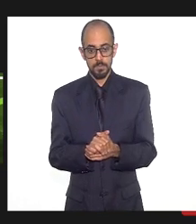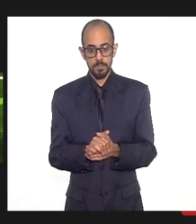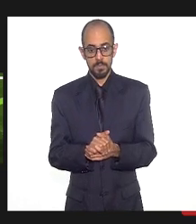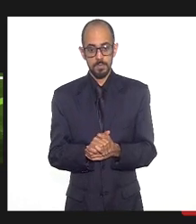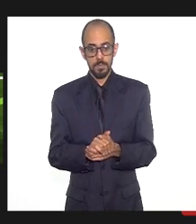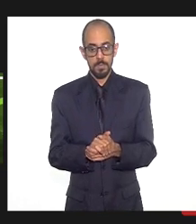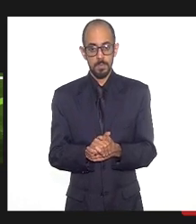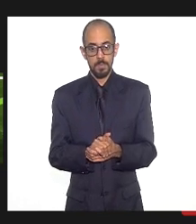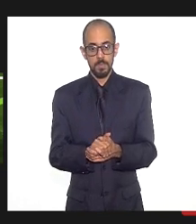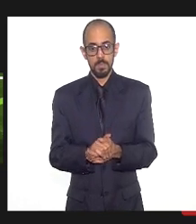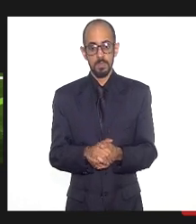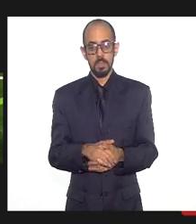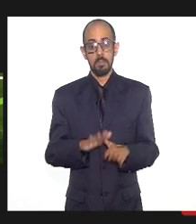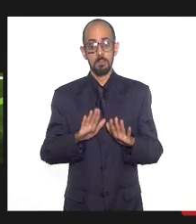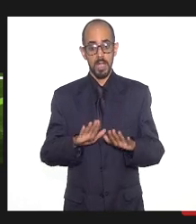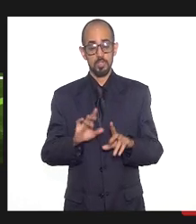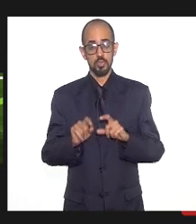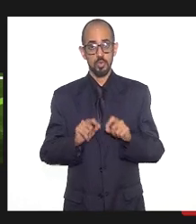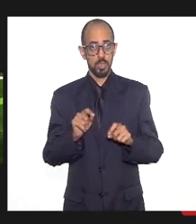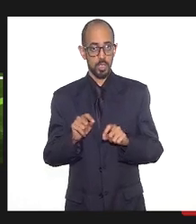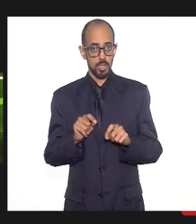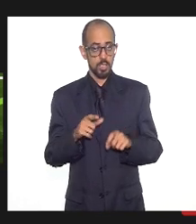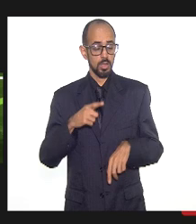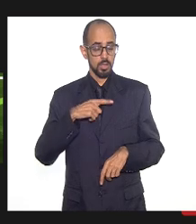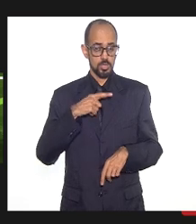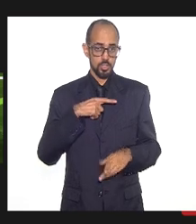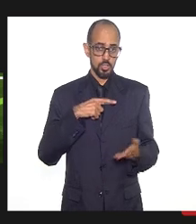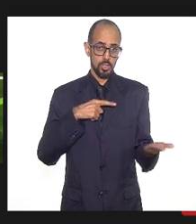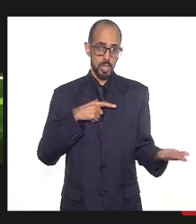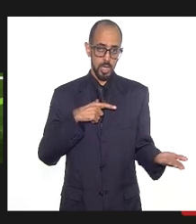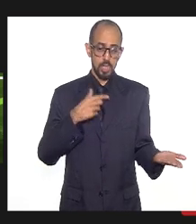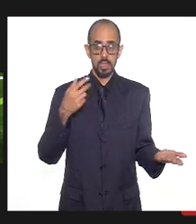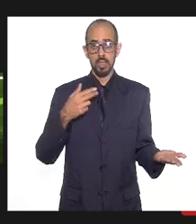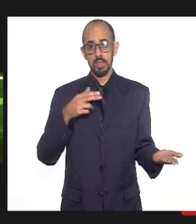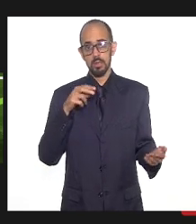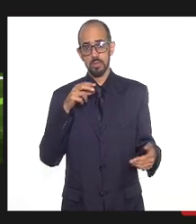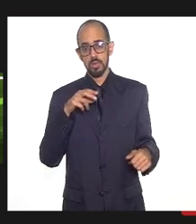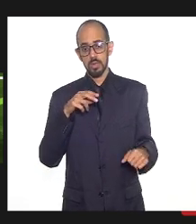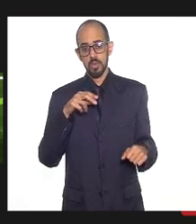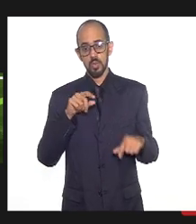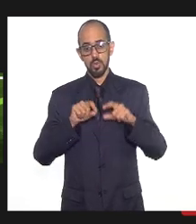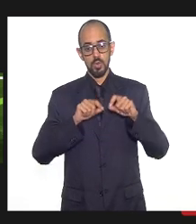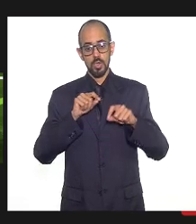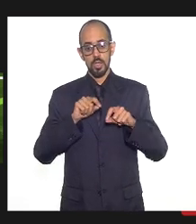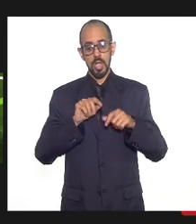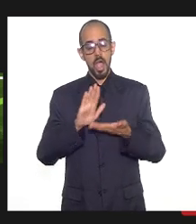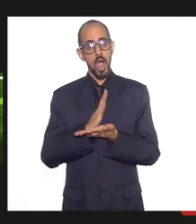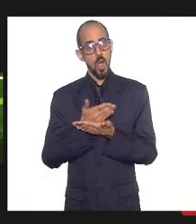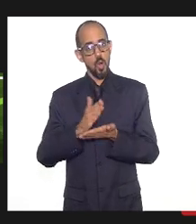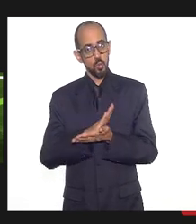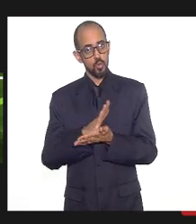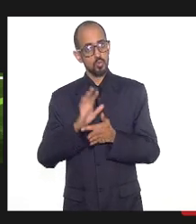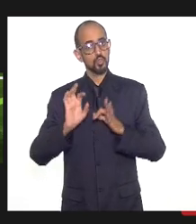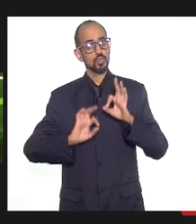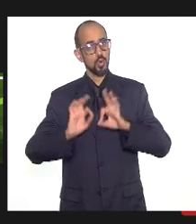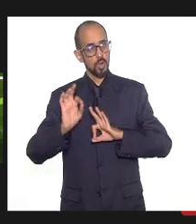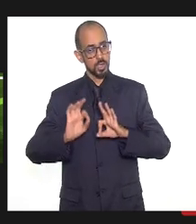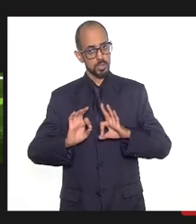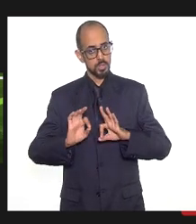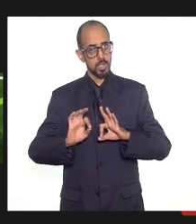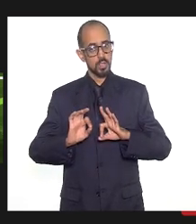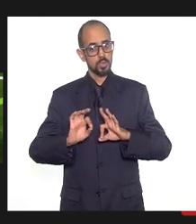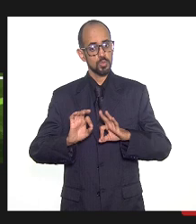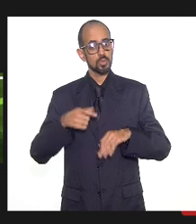né? Pelo menos alguém está olhando, né? Não, lá existe um povo, né?